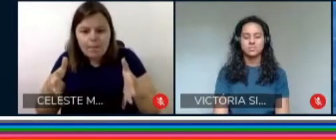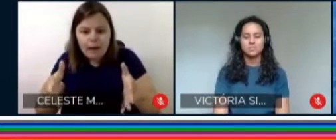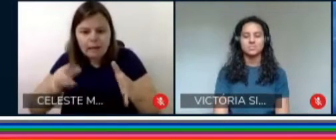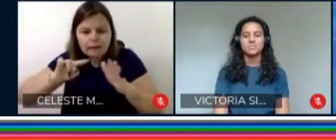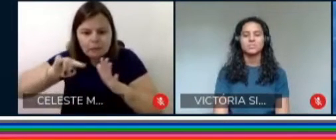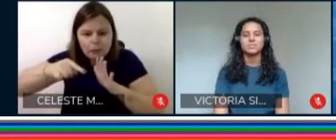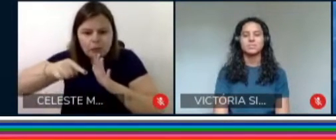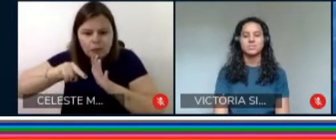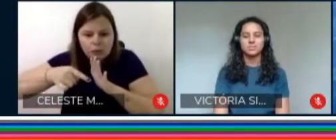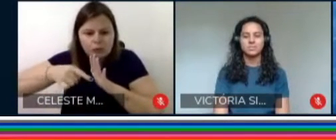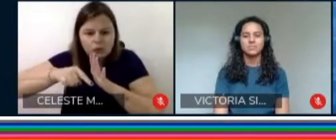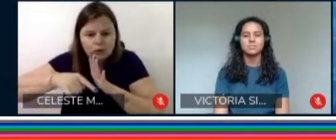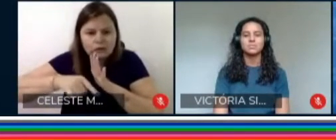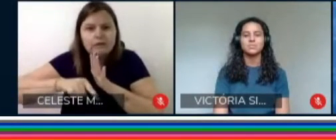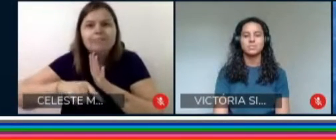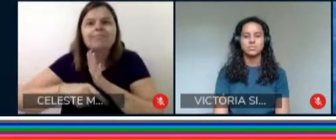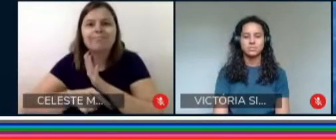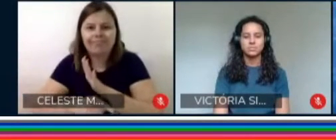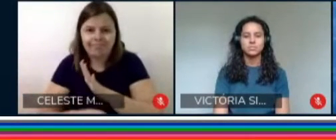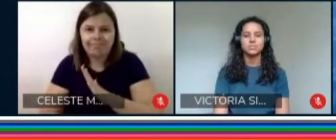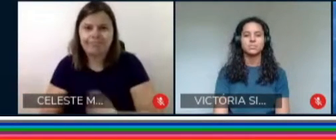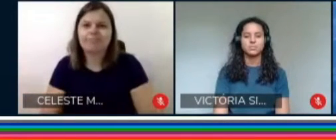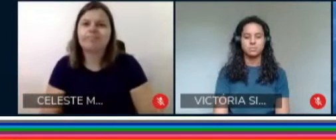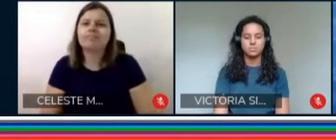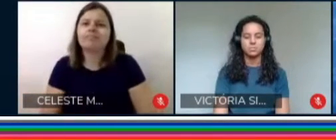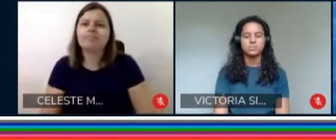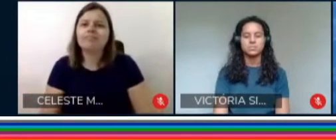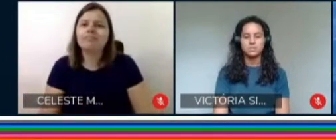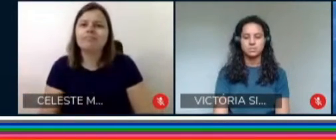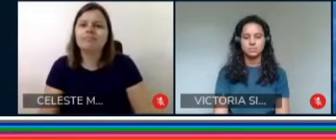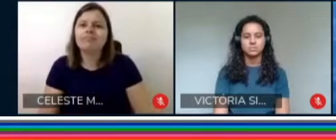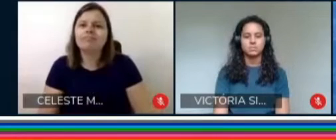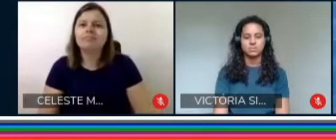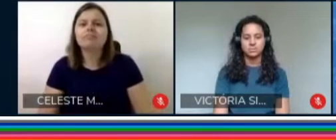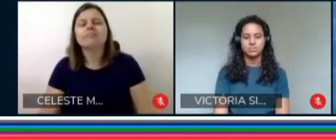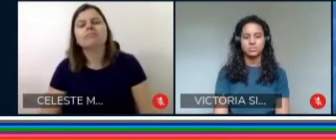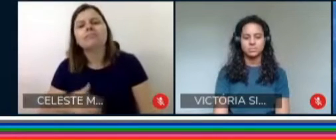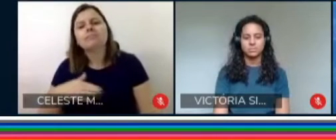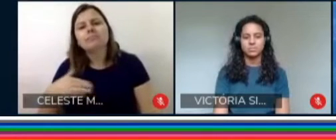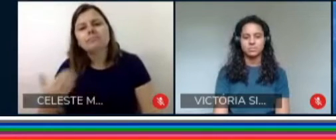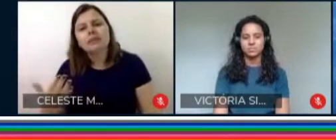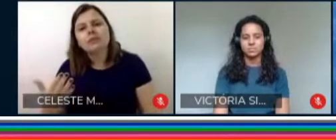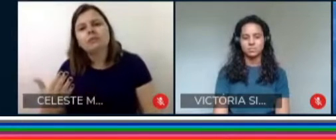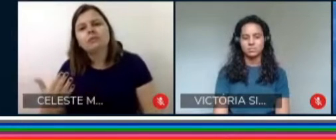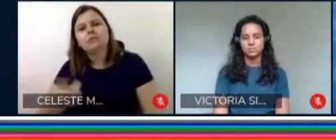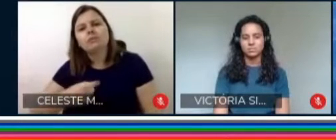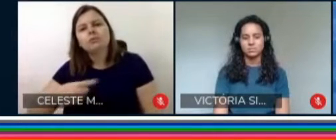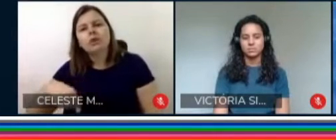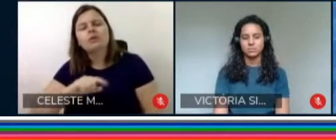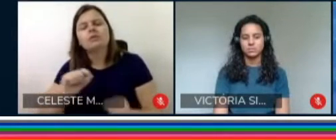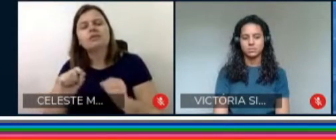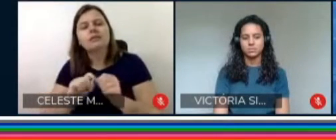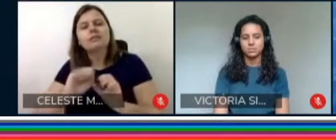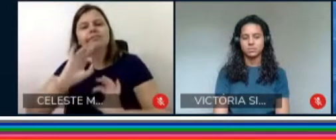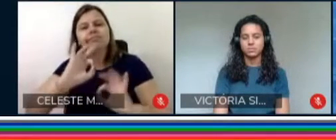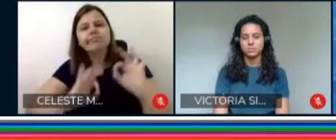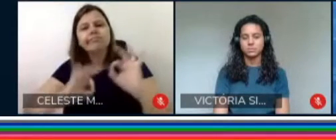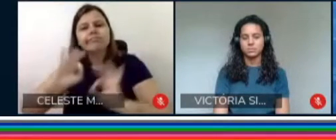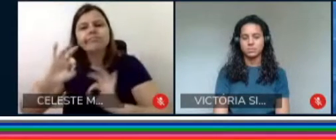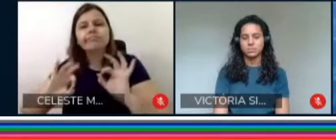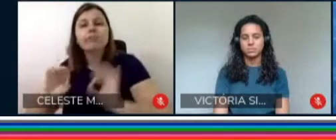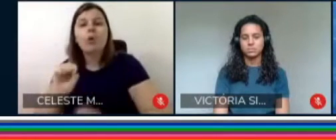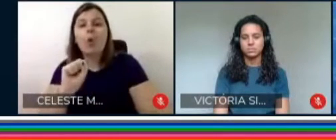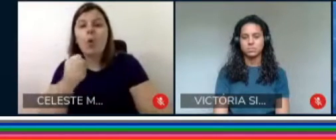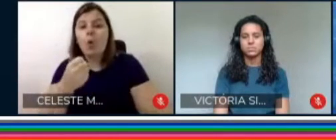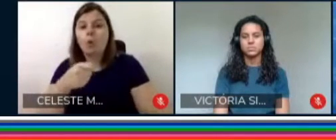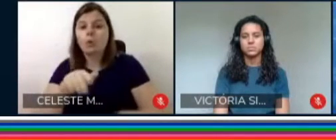número de páginas, mas ela vai sendo aprofundada. Então, a gente trabalha com uma esquematização de 8 passos que